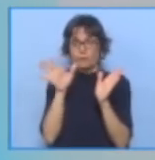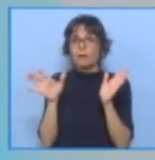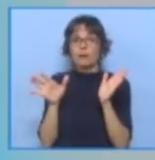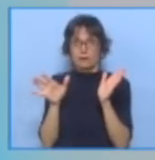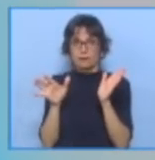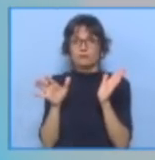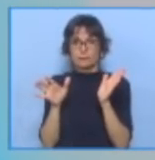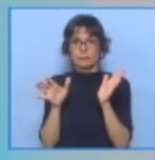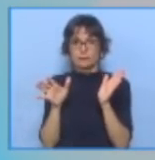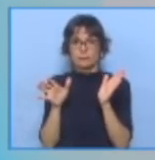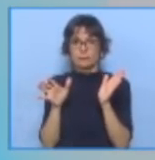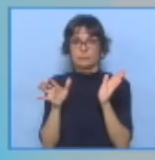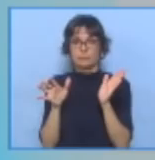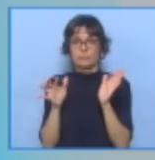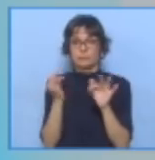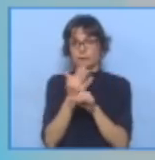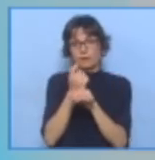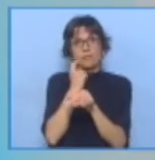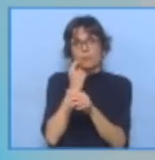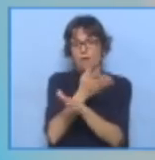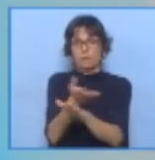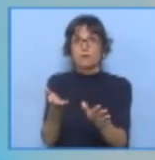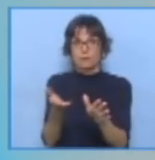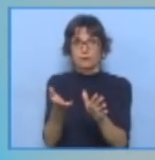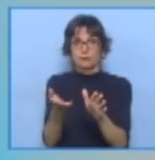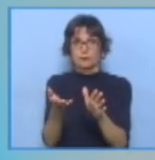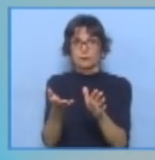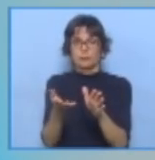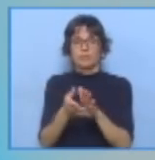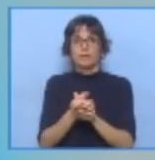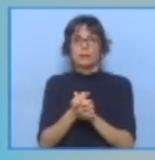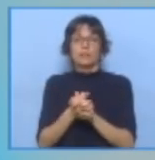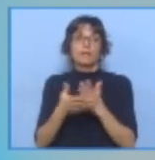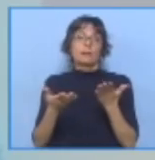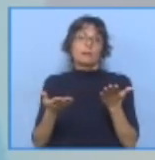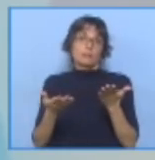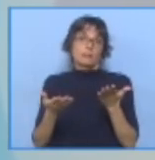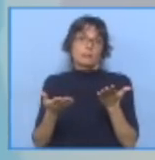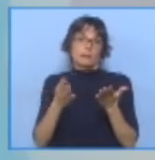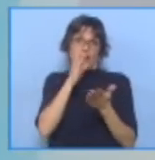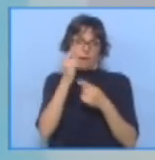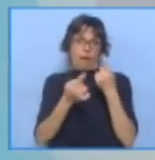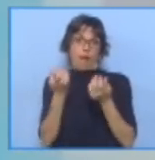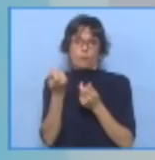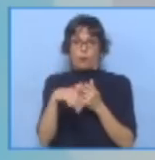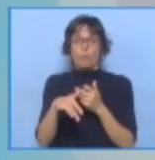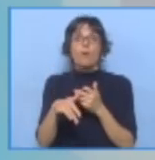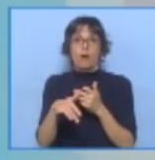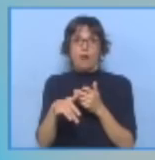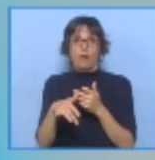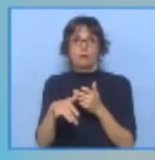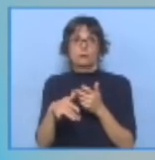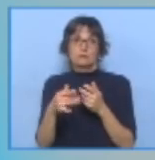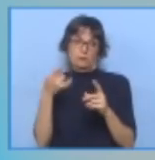também as celebrações pascais e o itinerário quaresmal. O itinerário quaresmal leva-nos, exatamente, a este